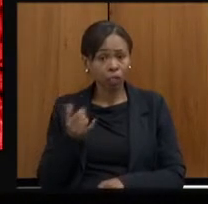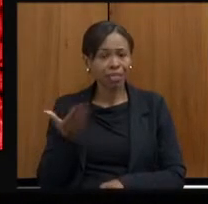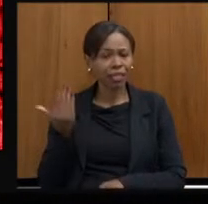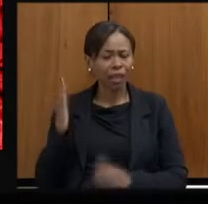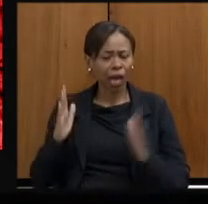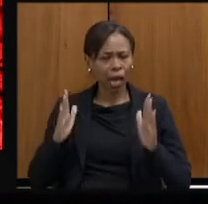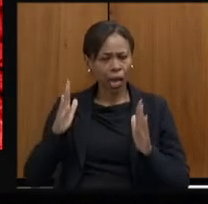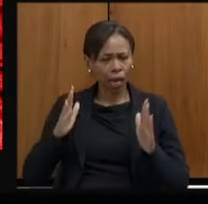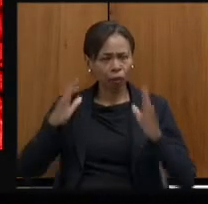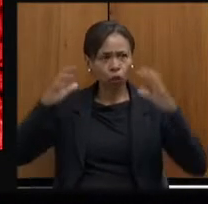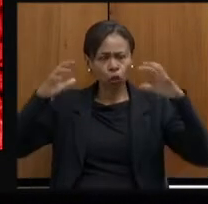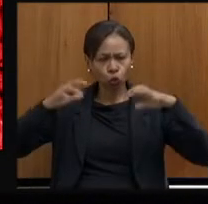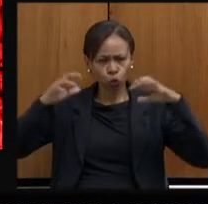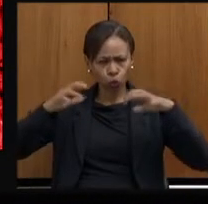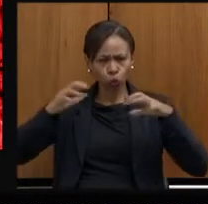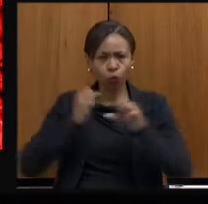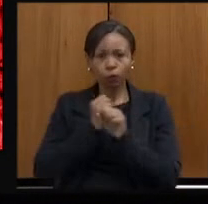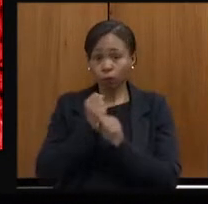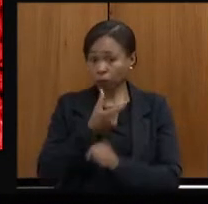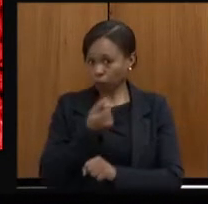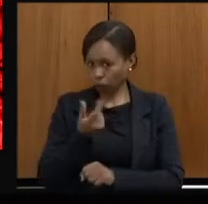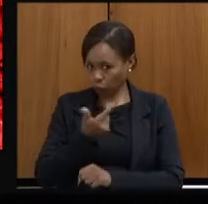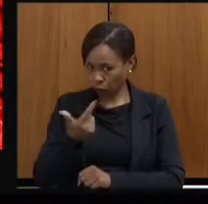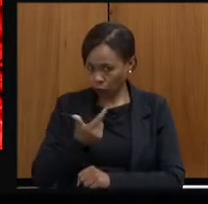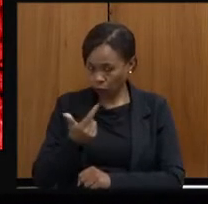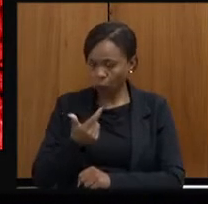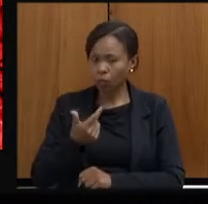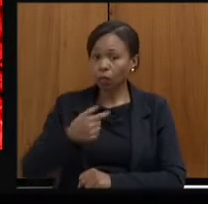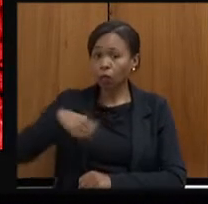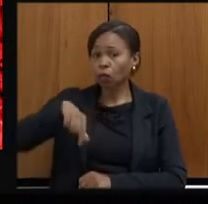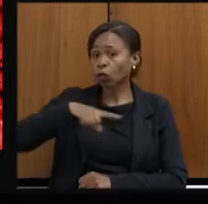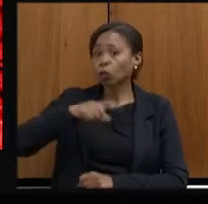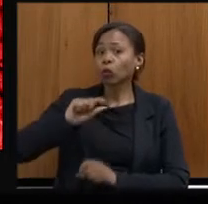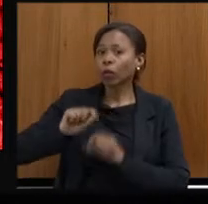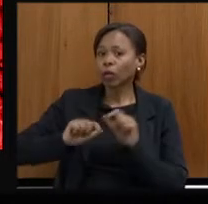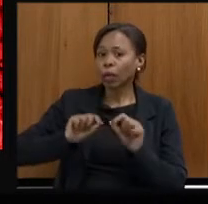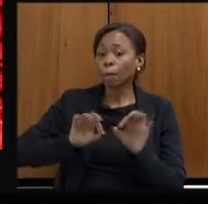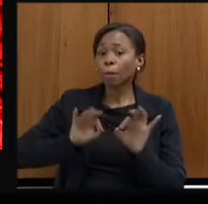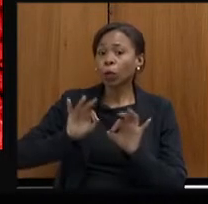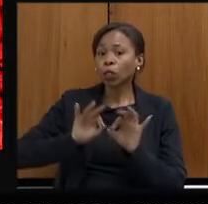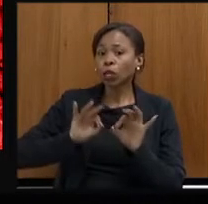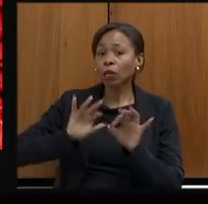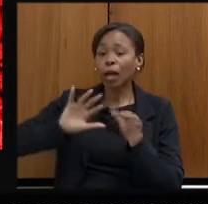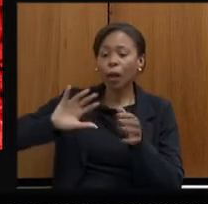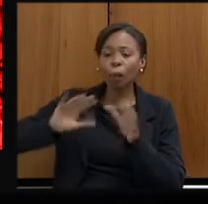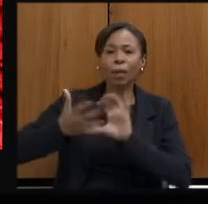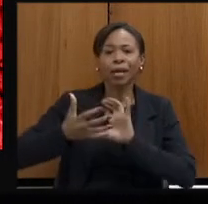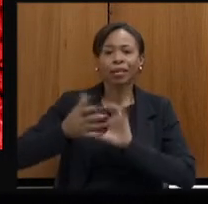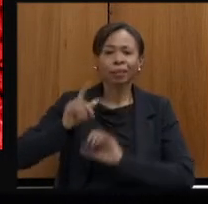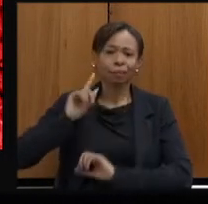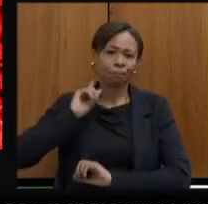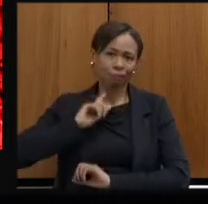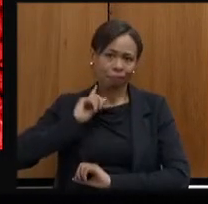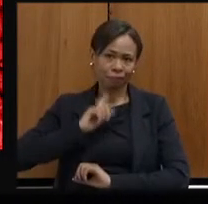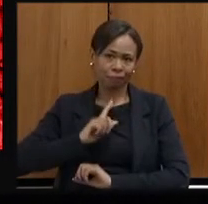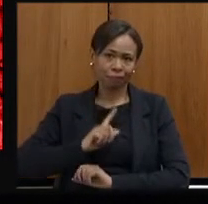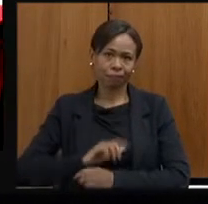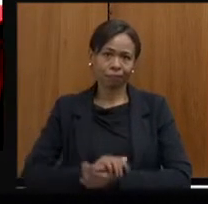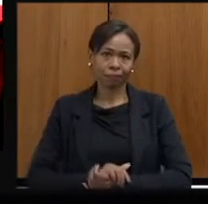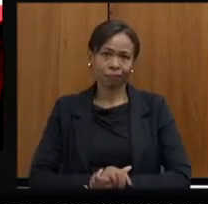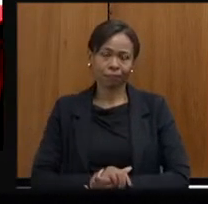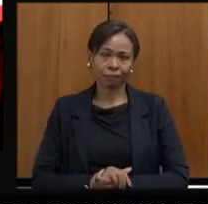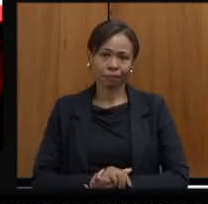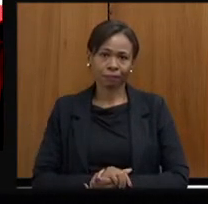chuvas, agora, em 2022, nós colocamos o projeto Recupera Minas. Por favor.